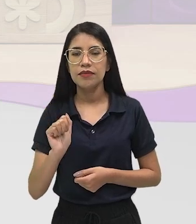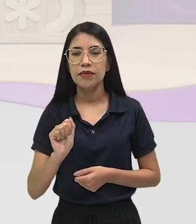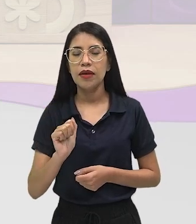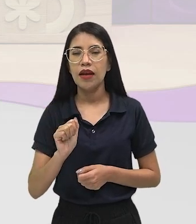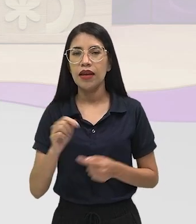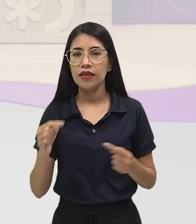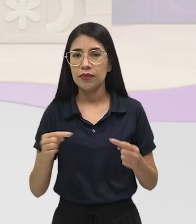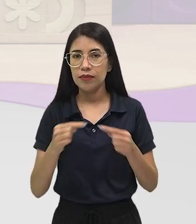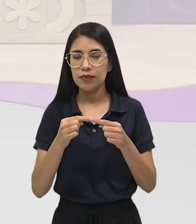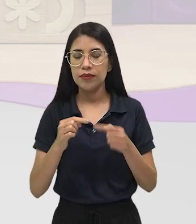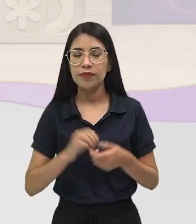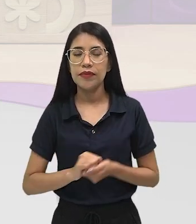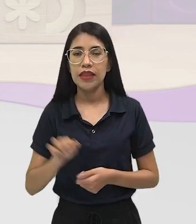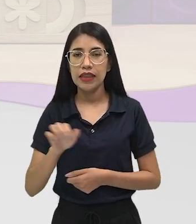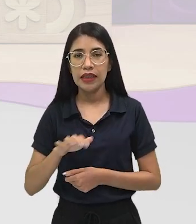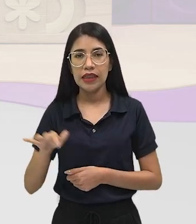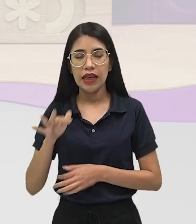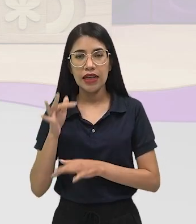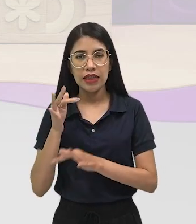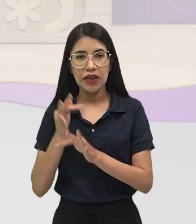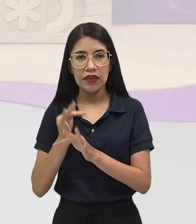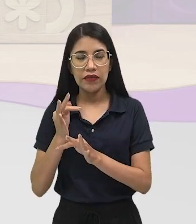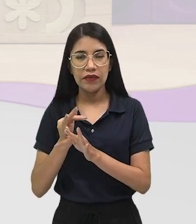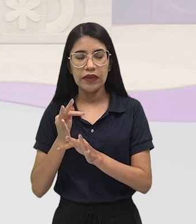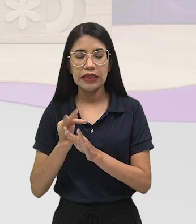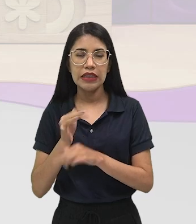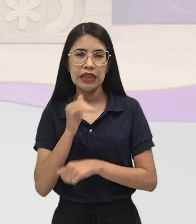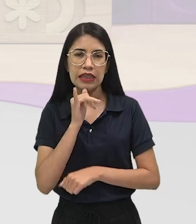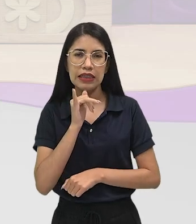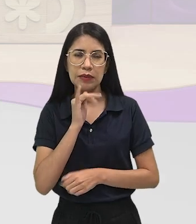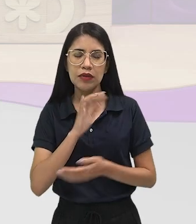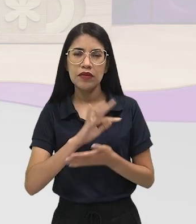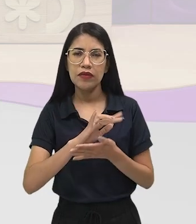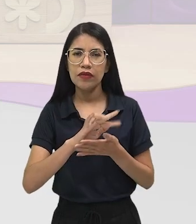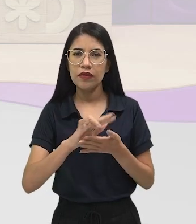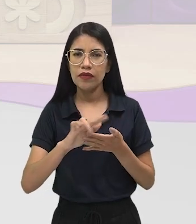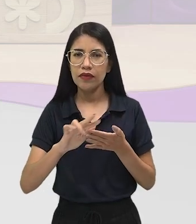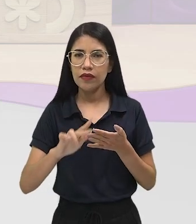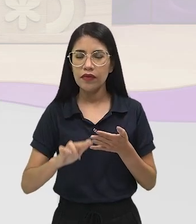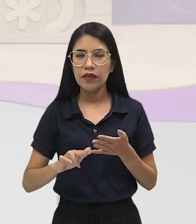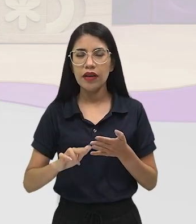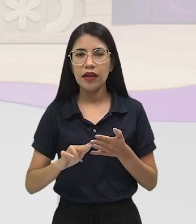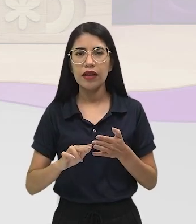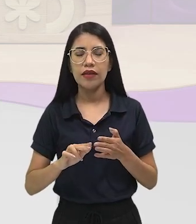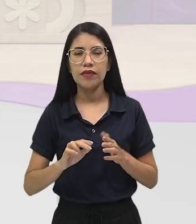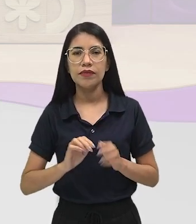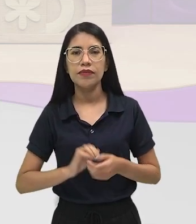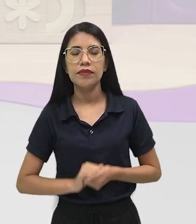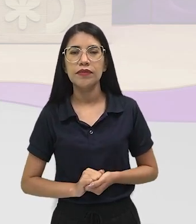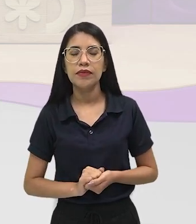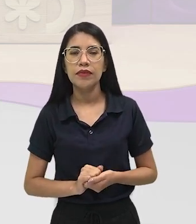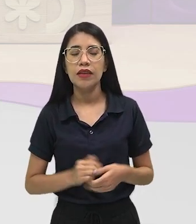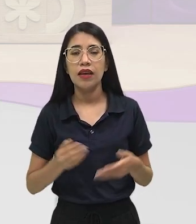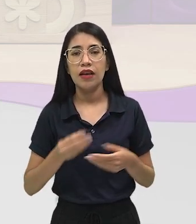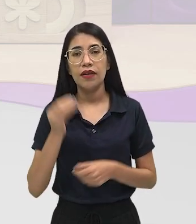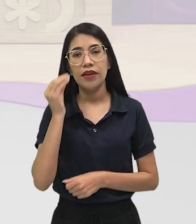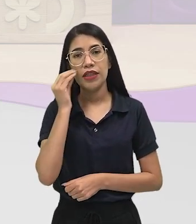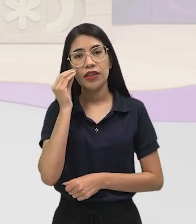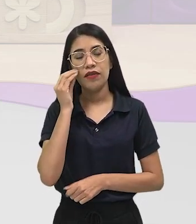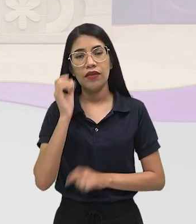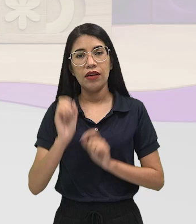Na física, olha só, há vários exemplos aí de grandezas diretamente proporcionais. Nós veremos